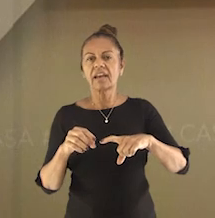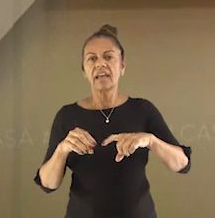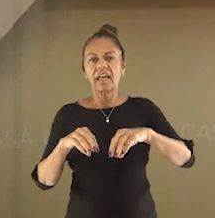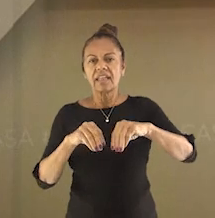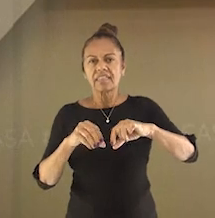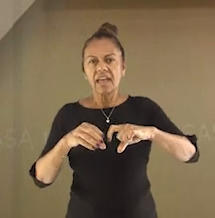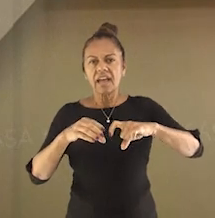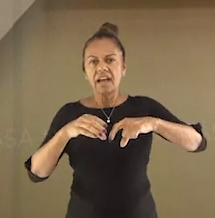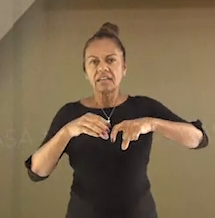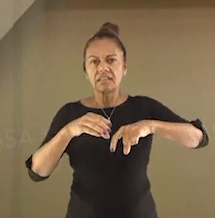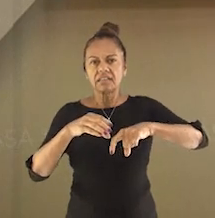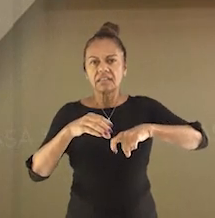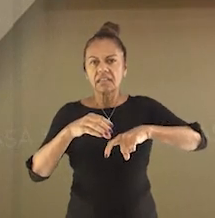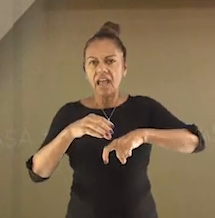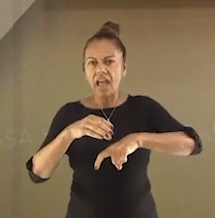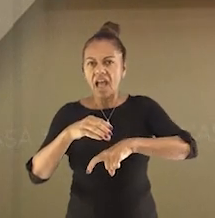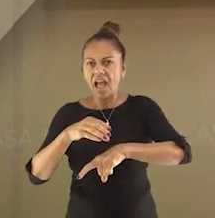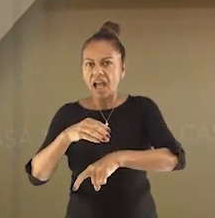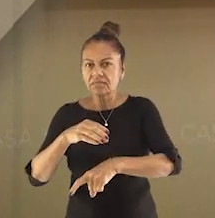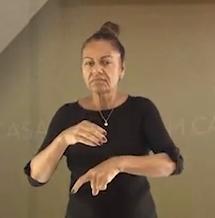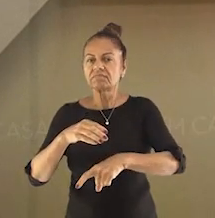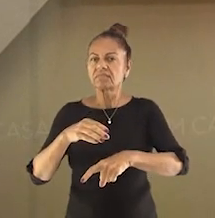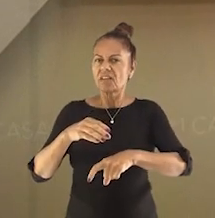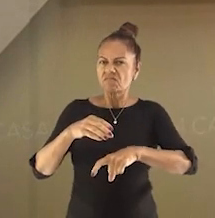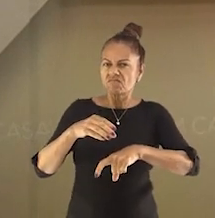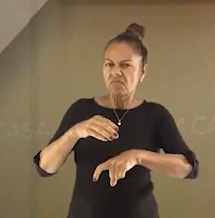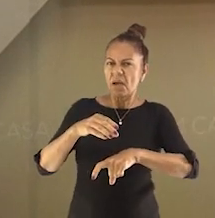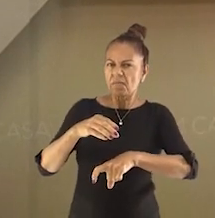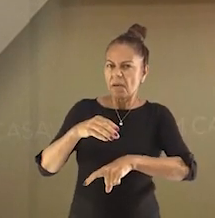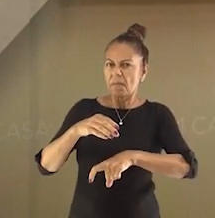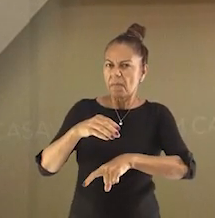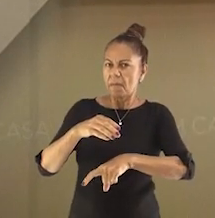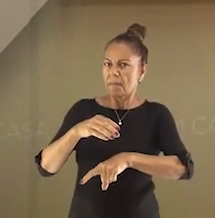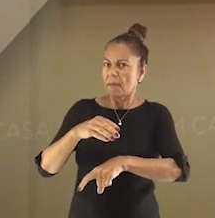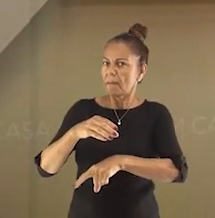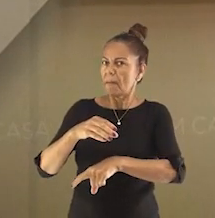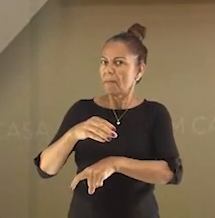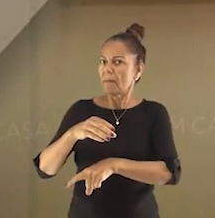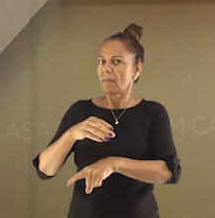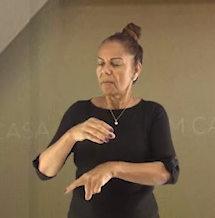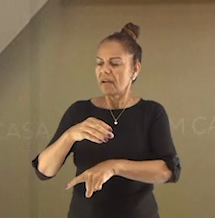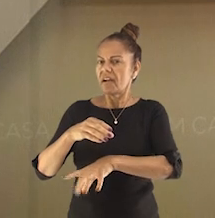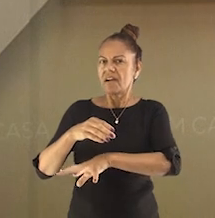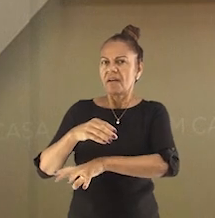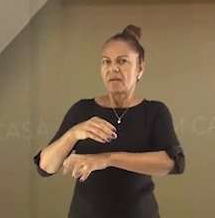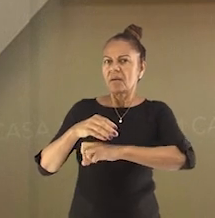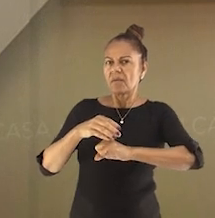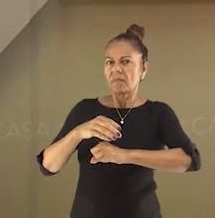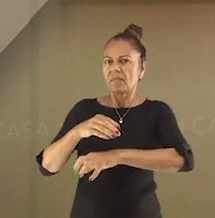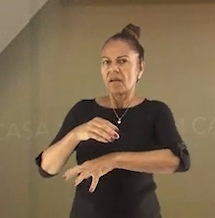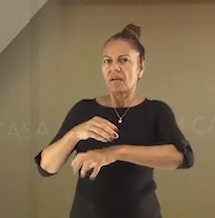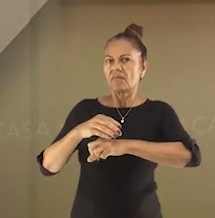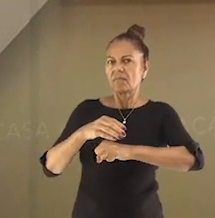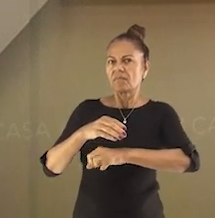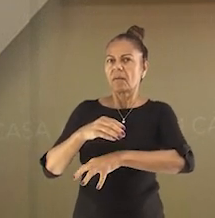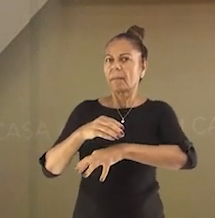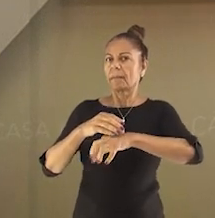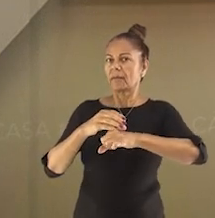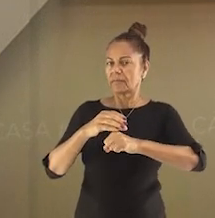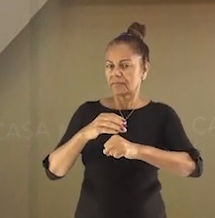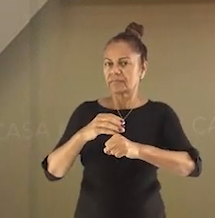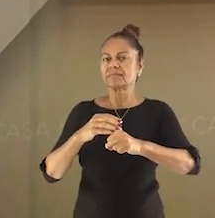solo rico em nutrientes. Elas cavam buracos na terra e de acordo que